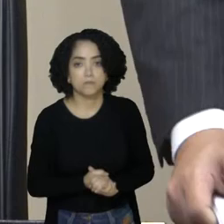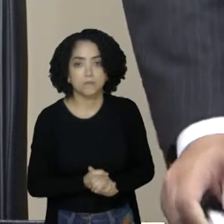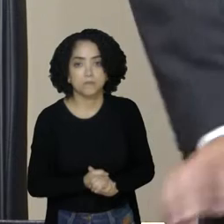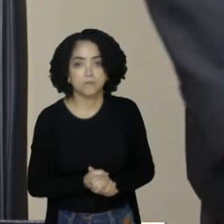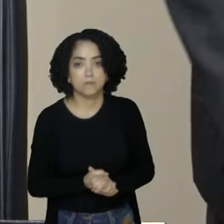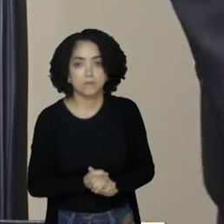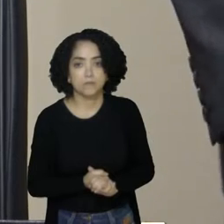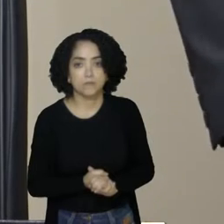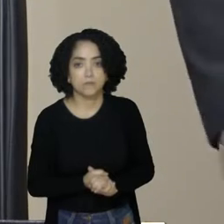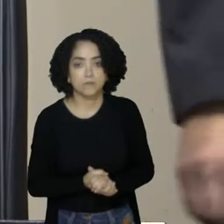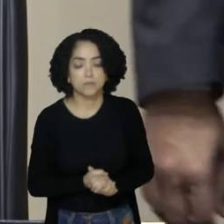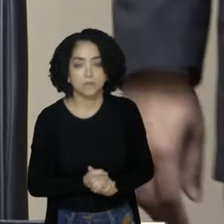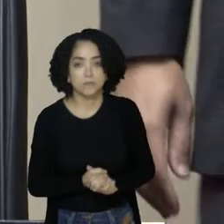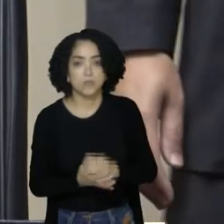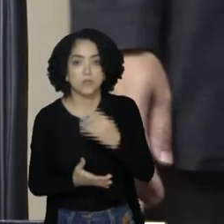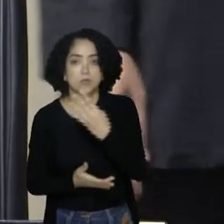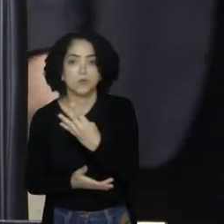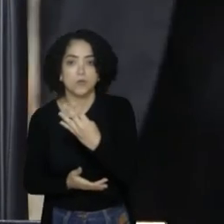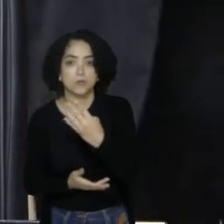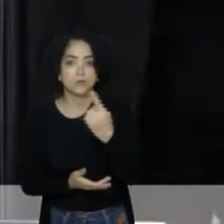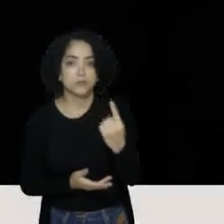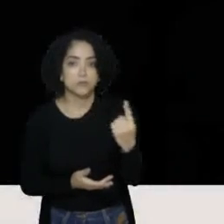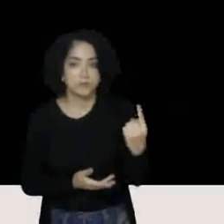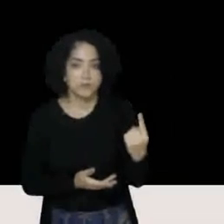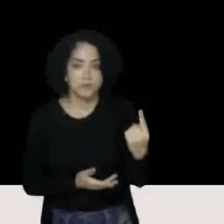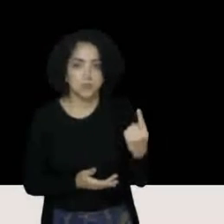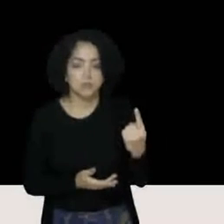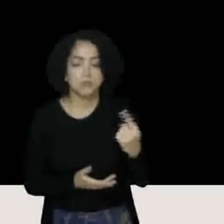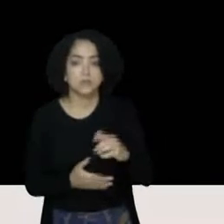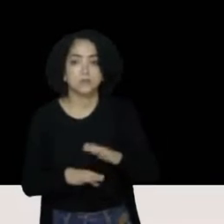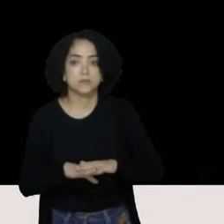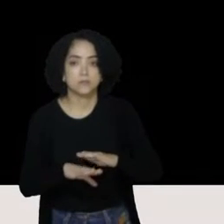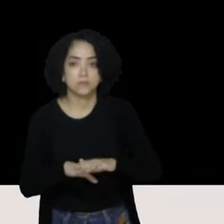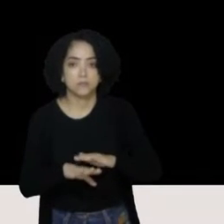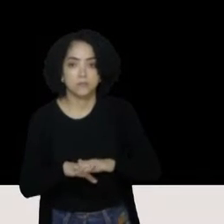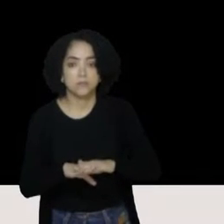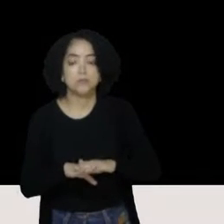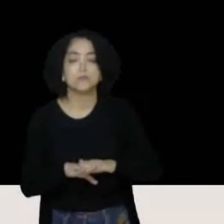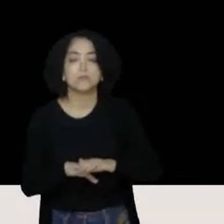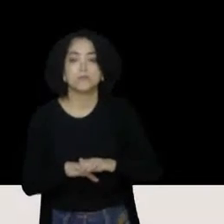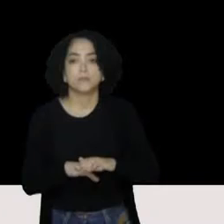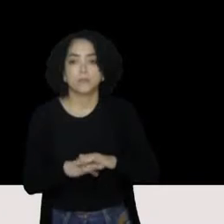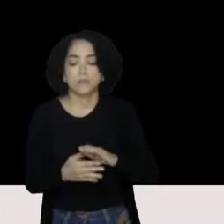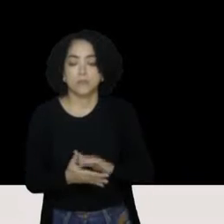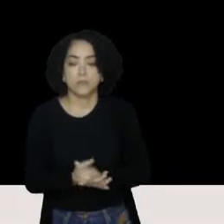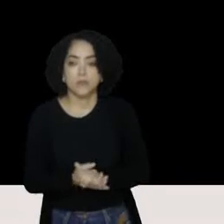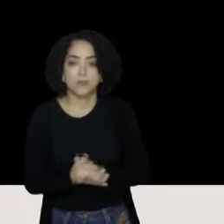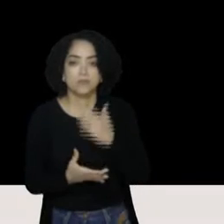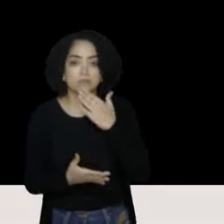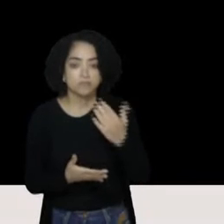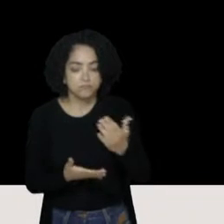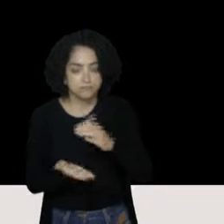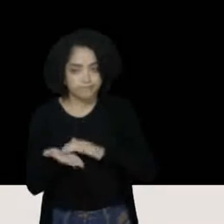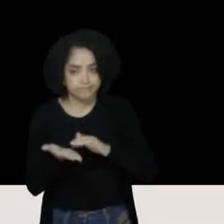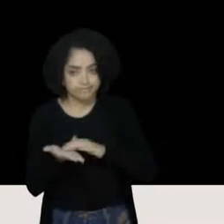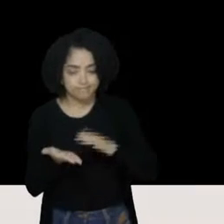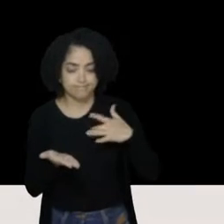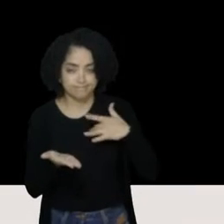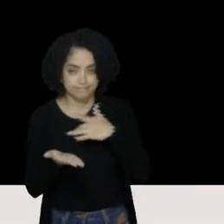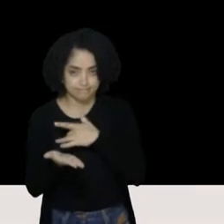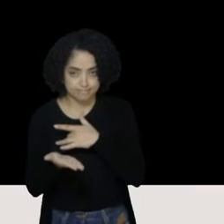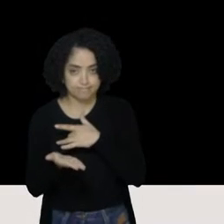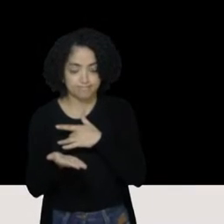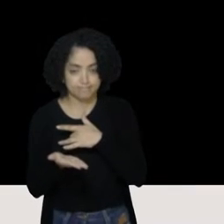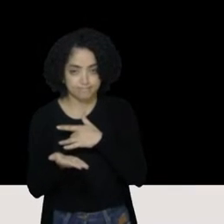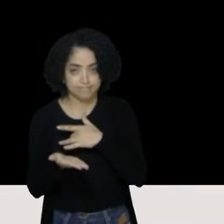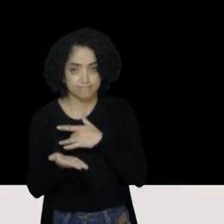Pedido de informação 411, autor deputado Sargento Lima, solicitando ao secretário de Estado da Saúde e ao